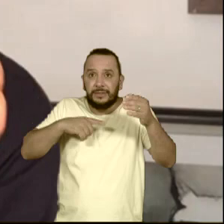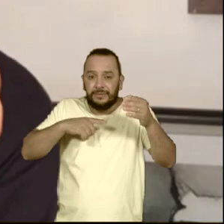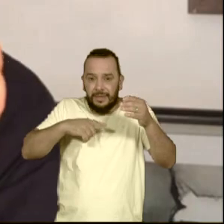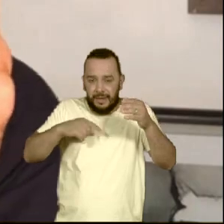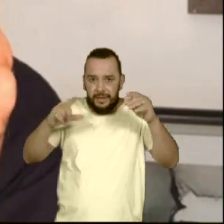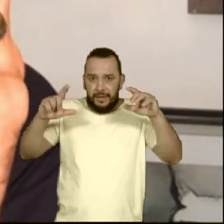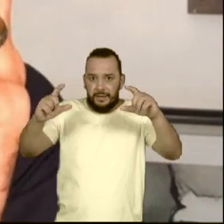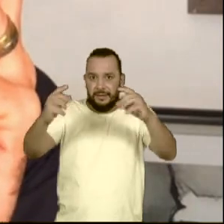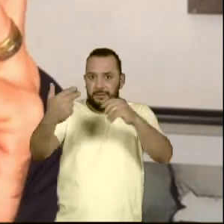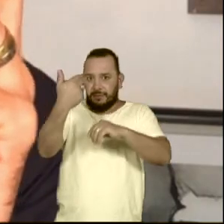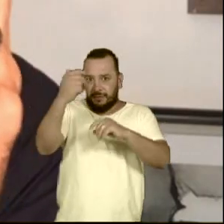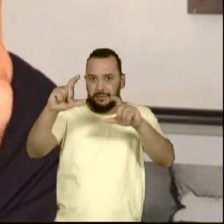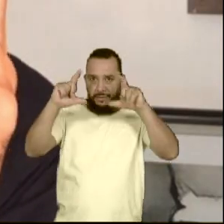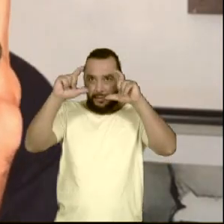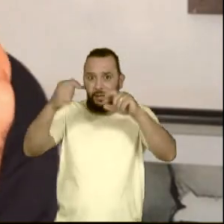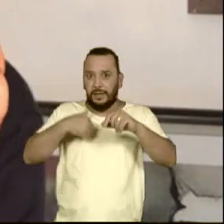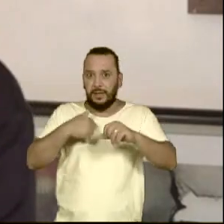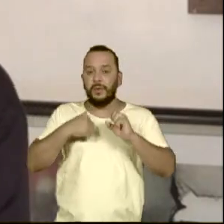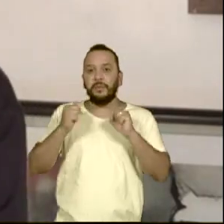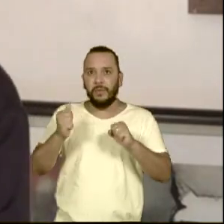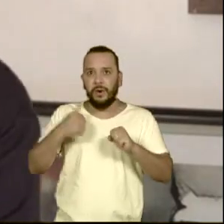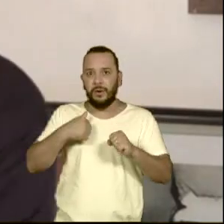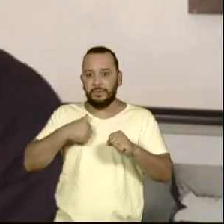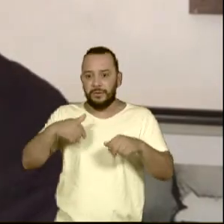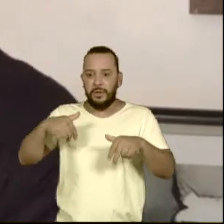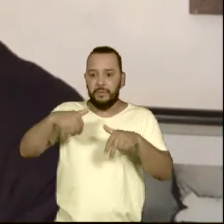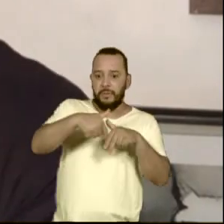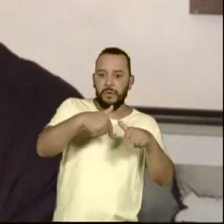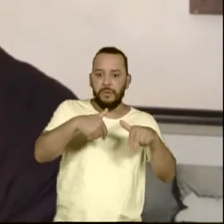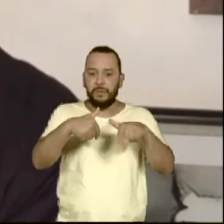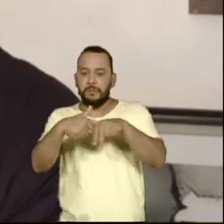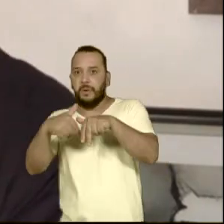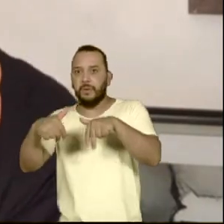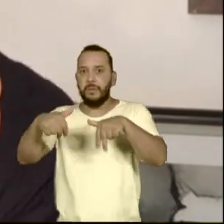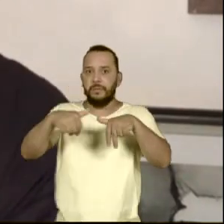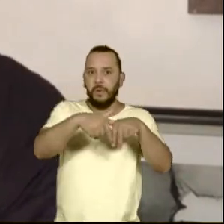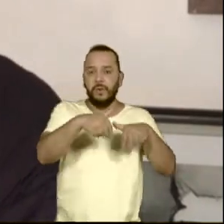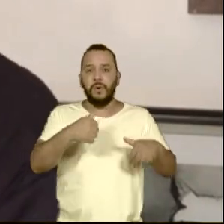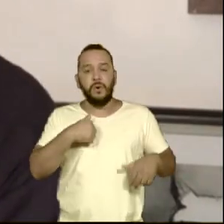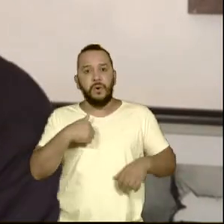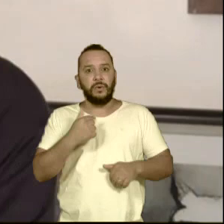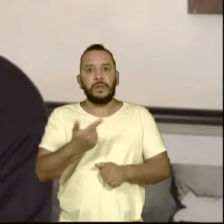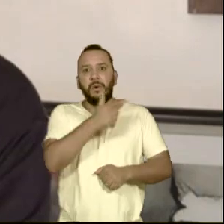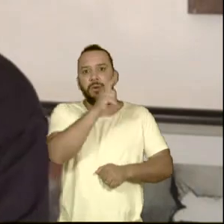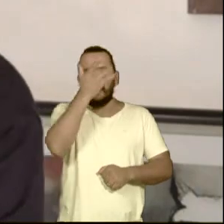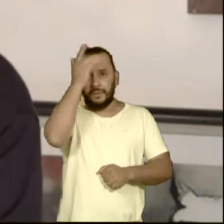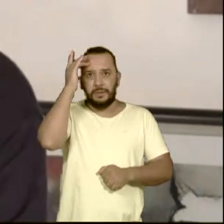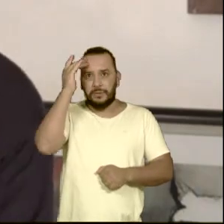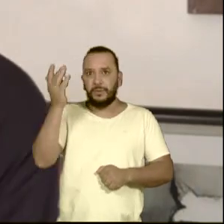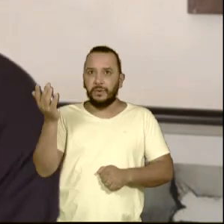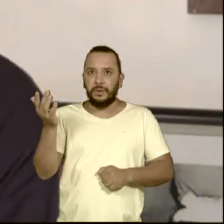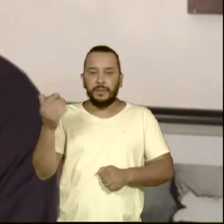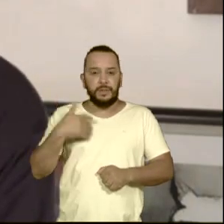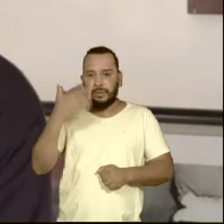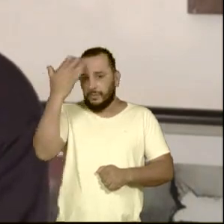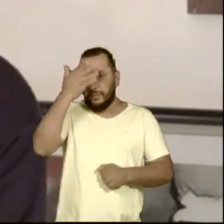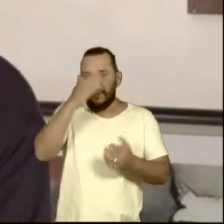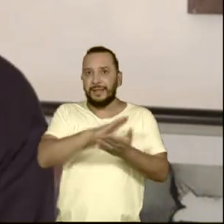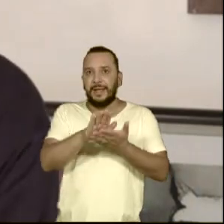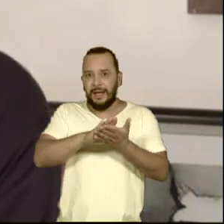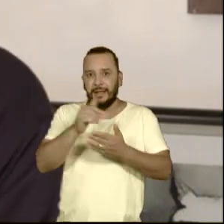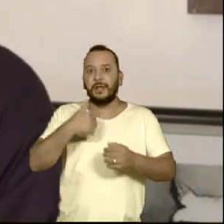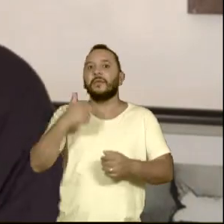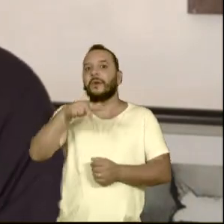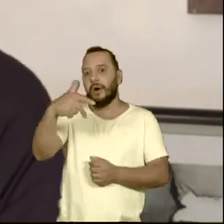eu der dois, três passos, eu posso estar batendo em alguma coisa do cenário ou até na manipuladora do outro boneco e não vou ver, e vou